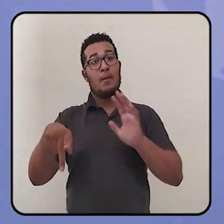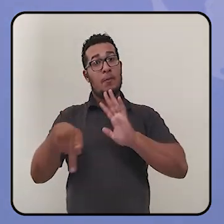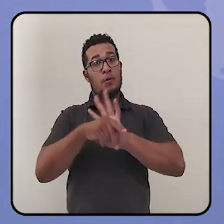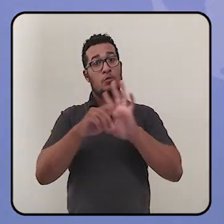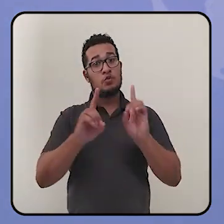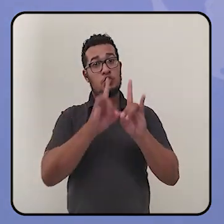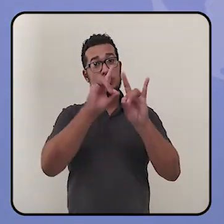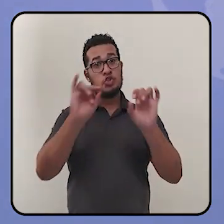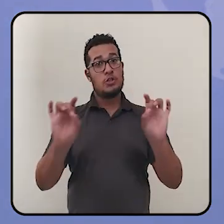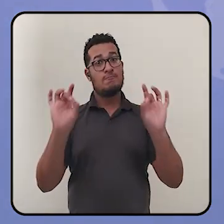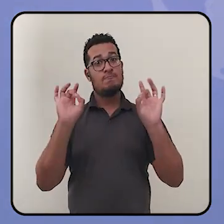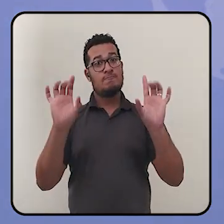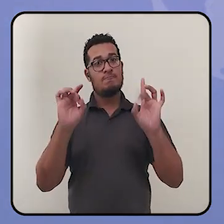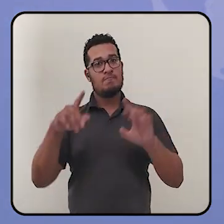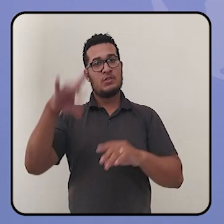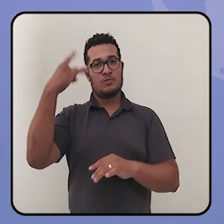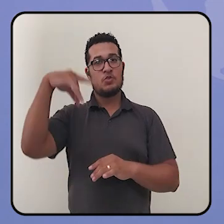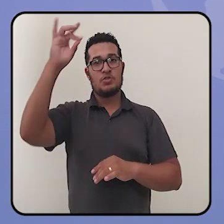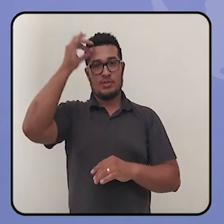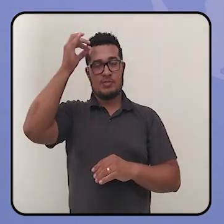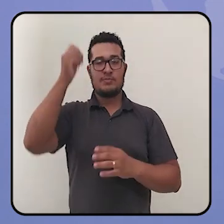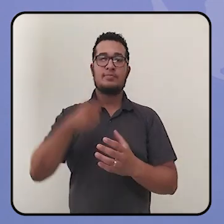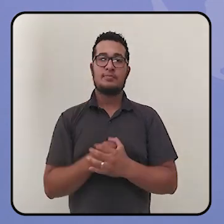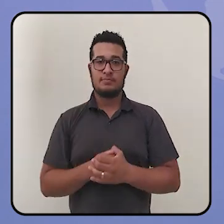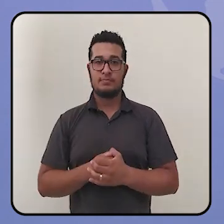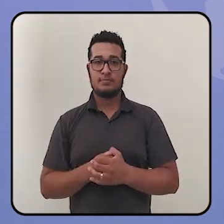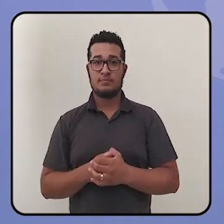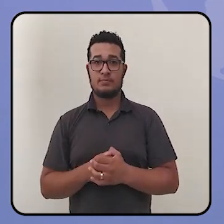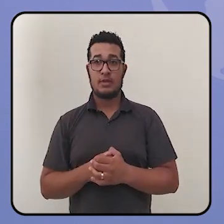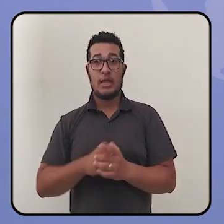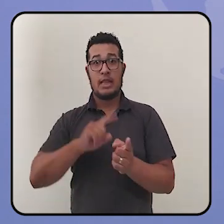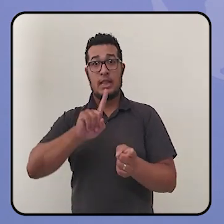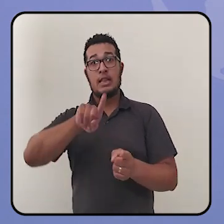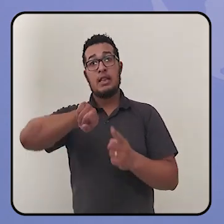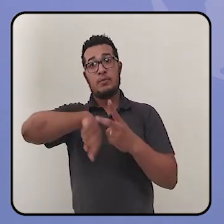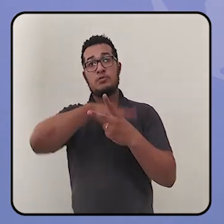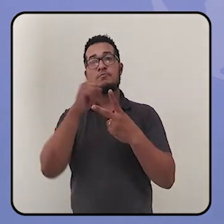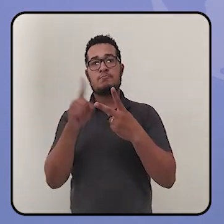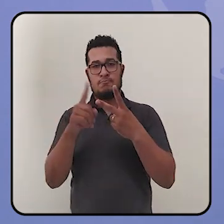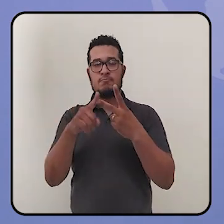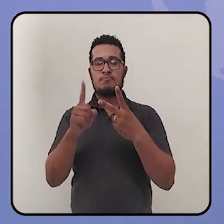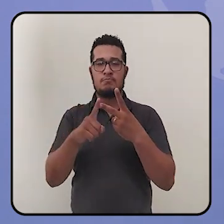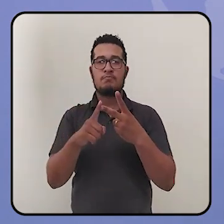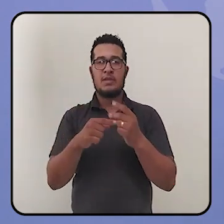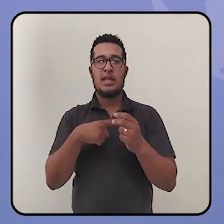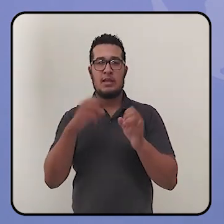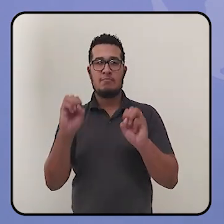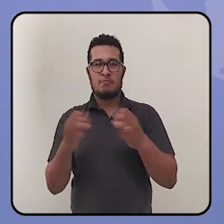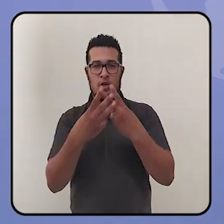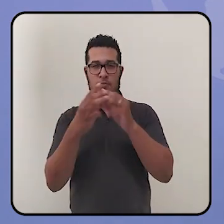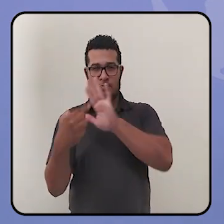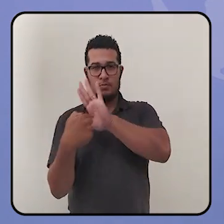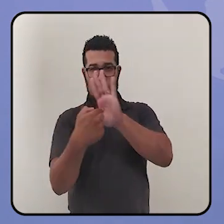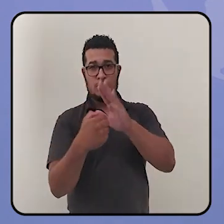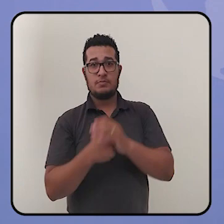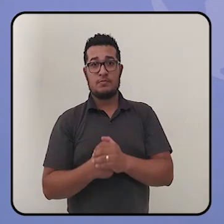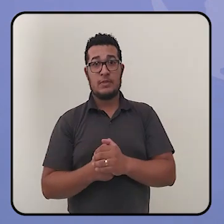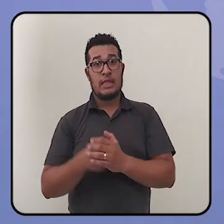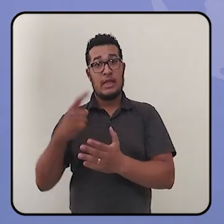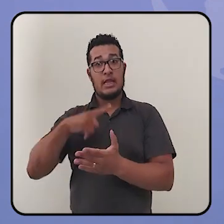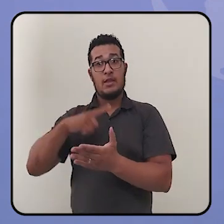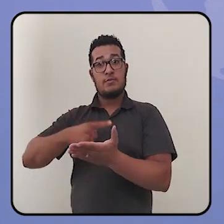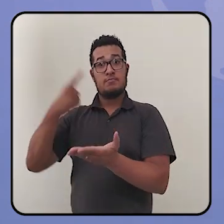arqueologia tem na sociedade. Por meio dela, meus queridos alunos, minhas queridas alunas, é possível entender como